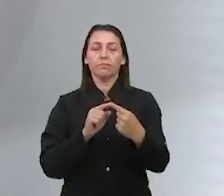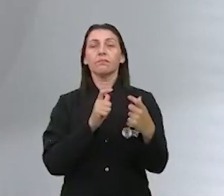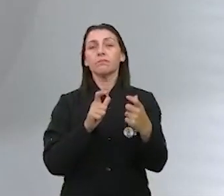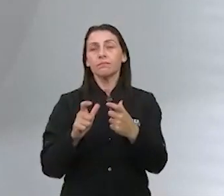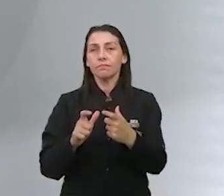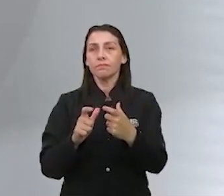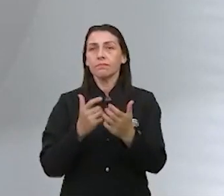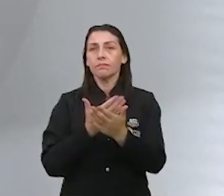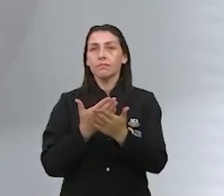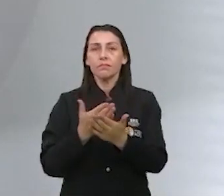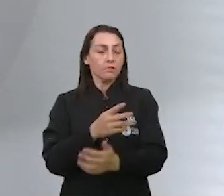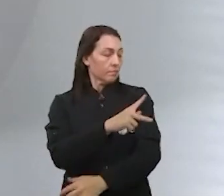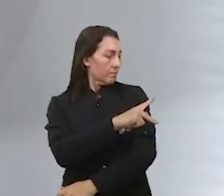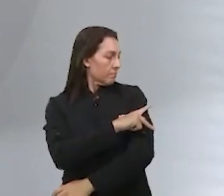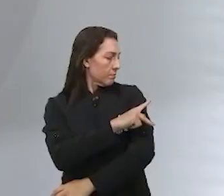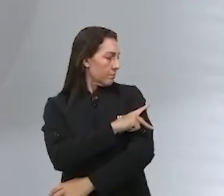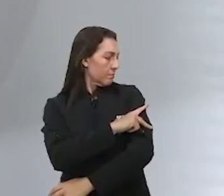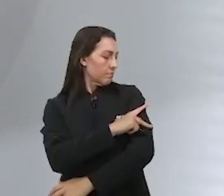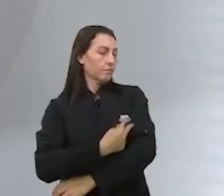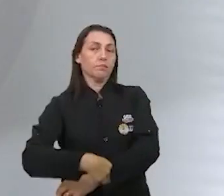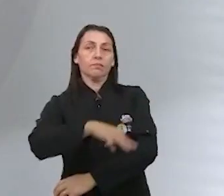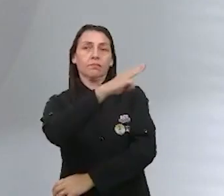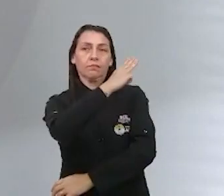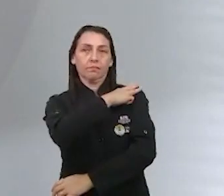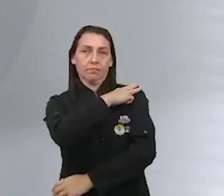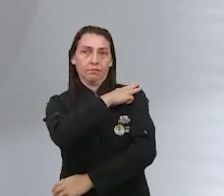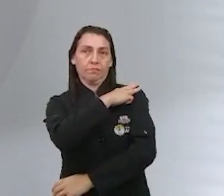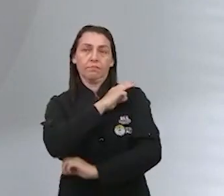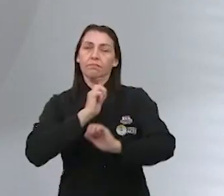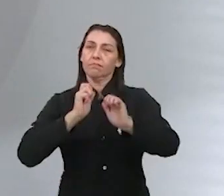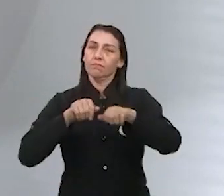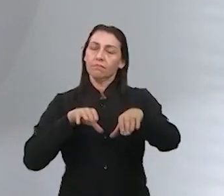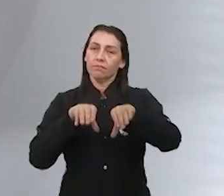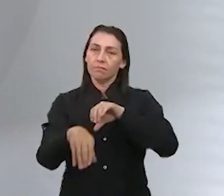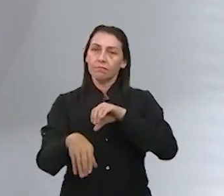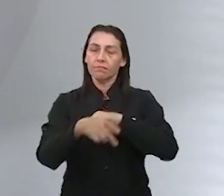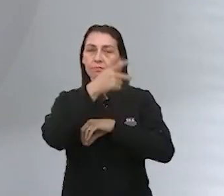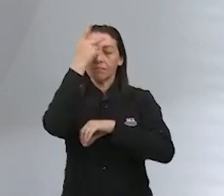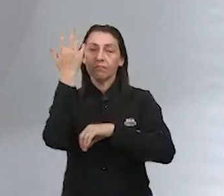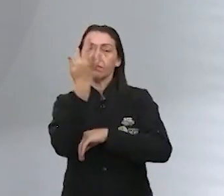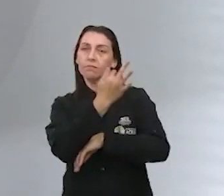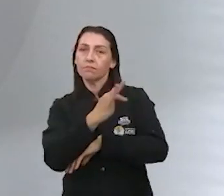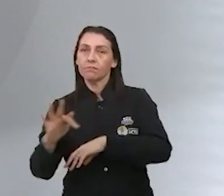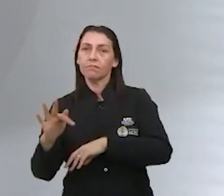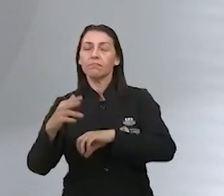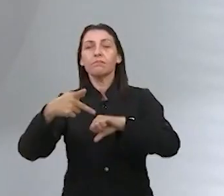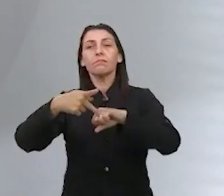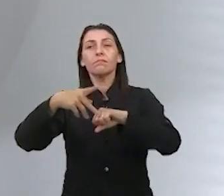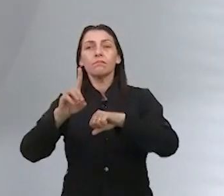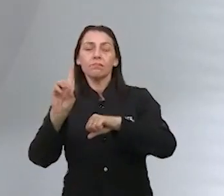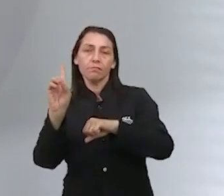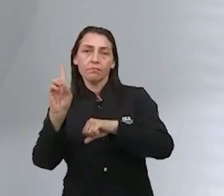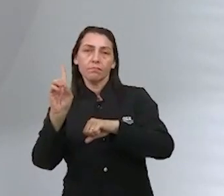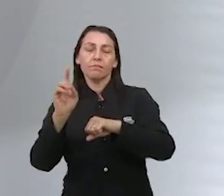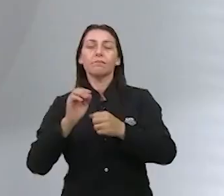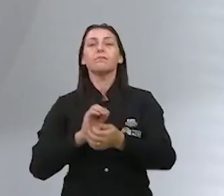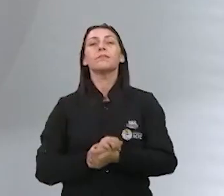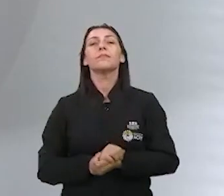é desde a pré-escola até a última possível formação de uma pessoa na faculdade, num pós-doutorado, seja o que